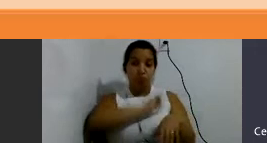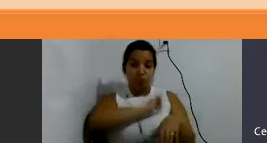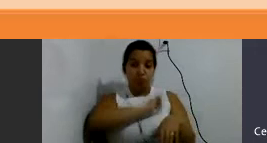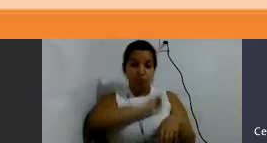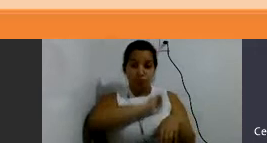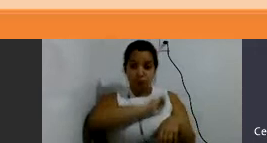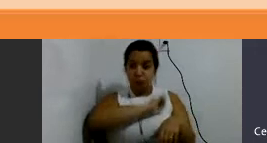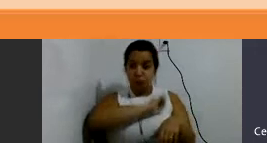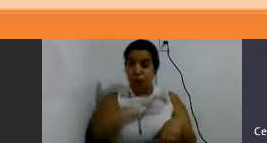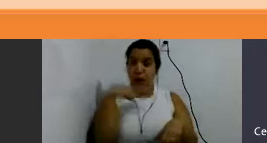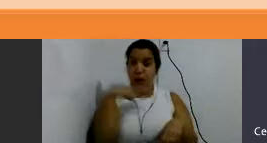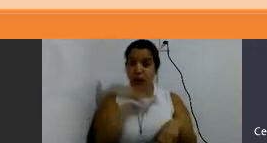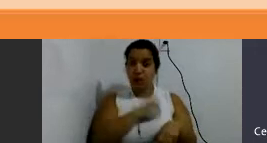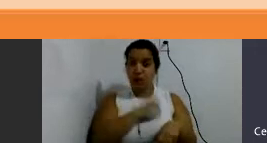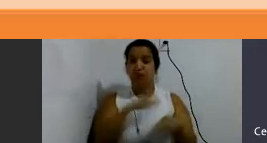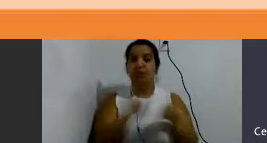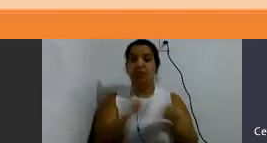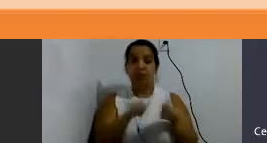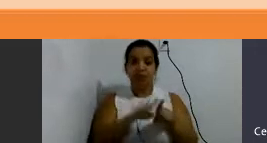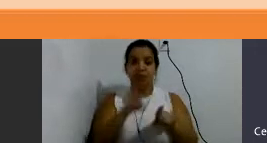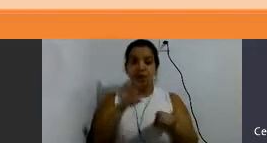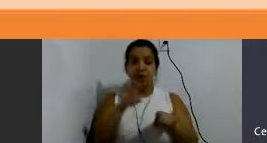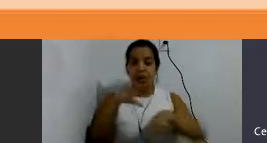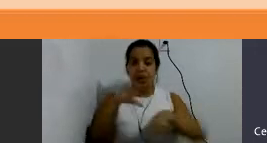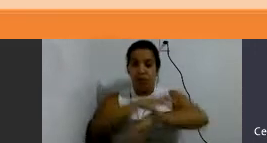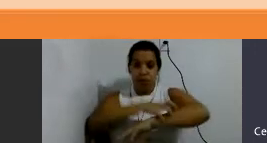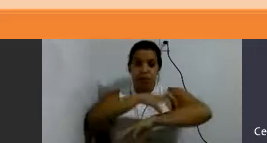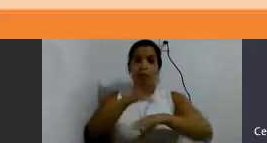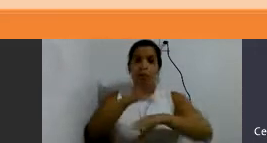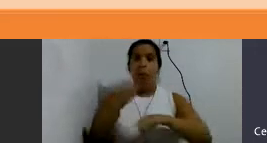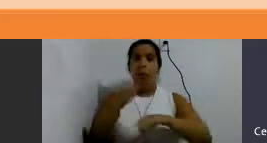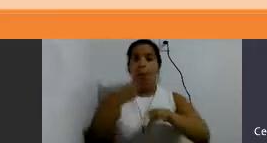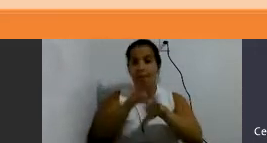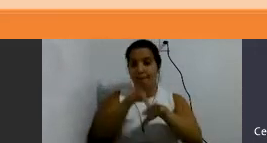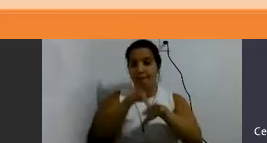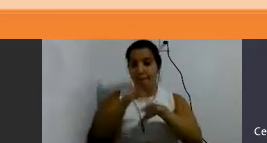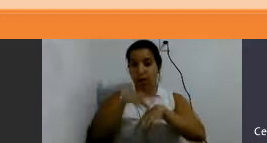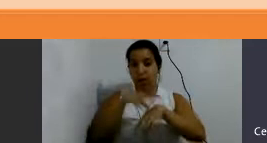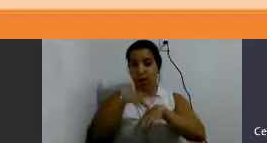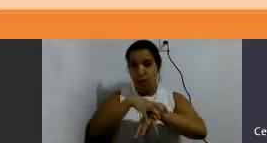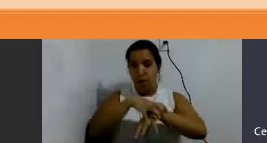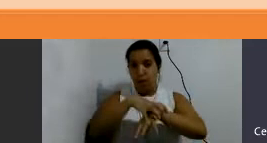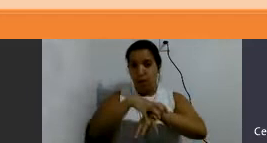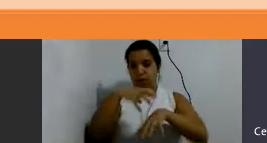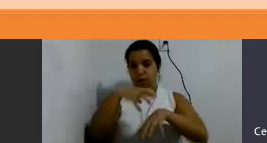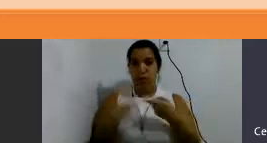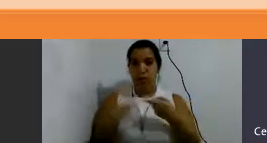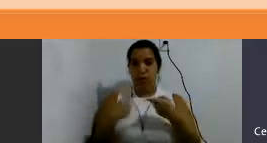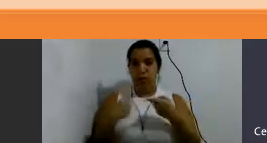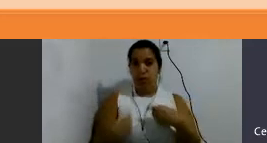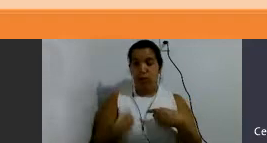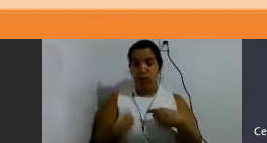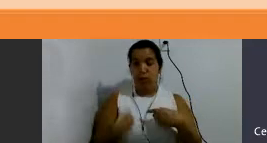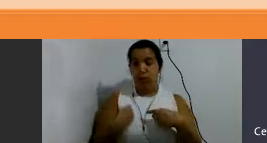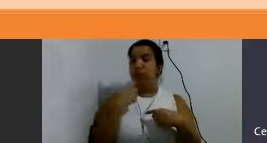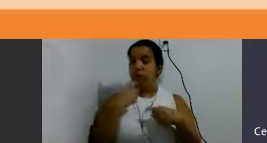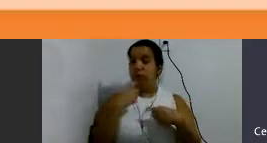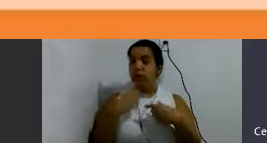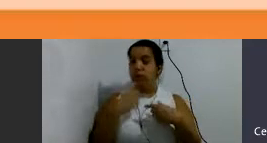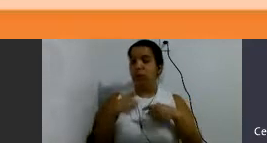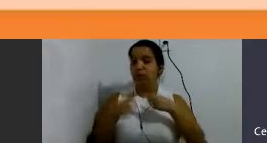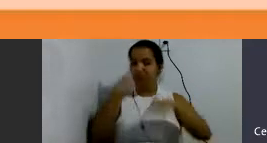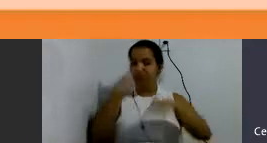batimento. Edema generalizado dos pés, por causa da congestão.